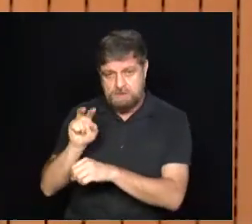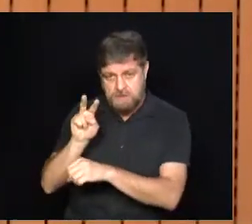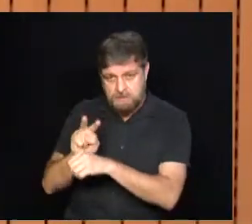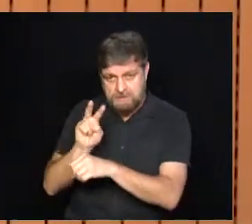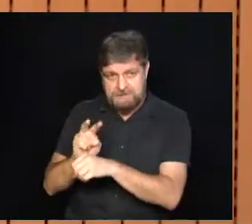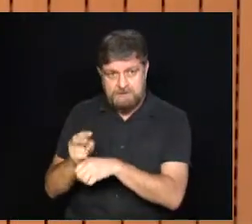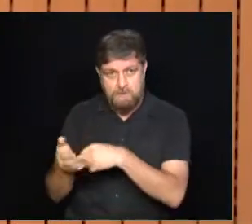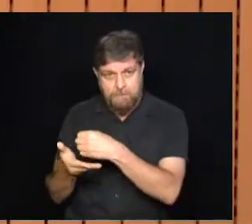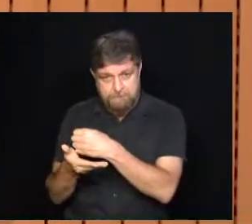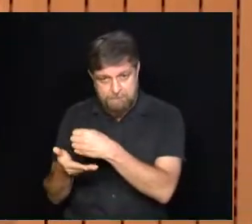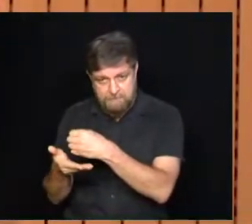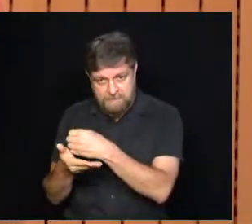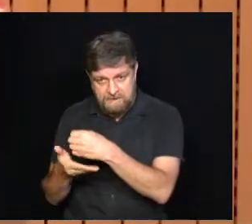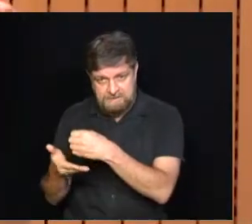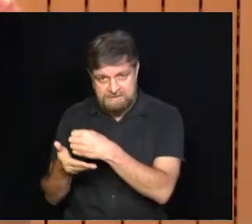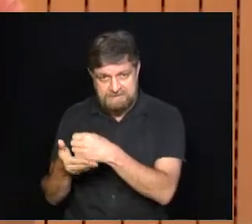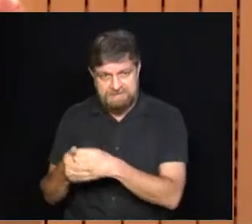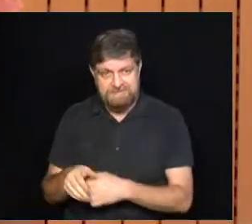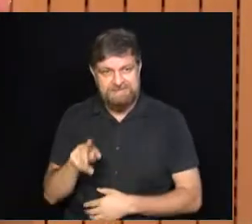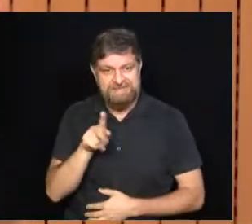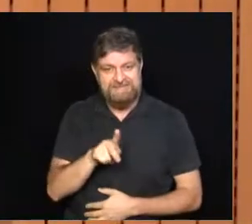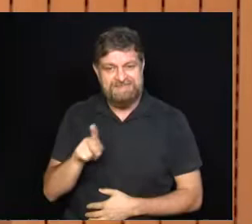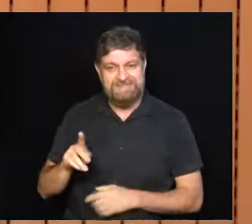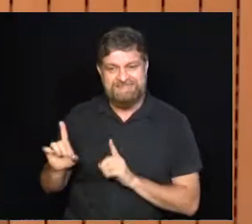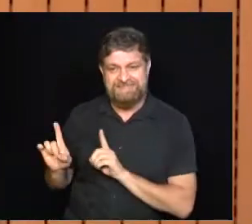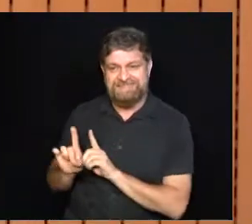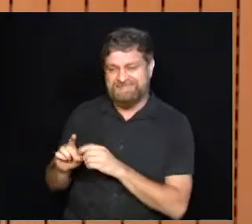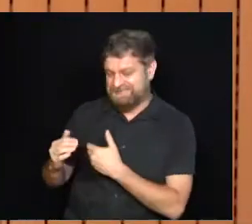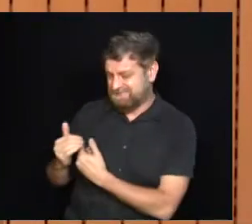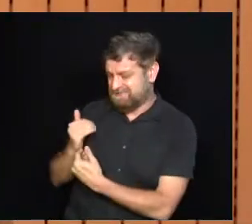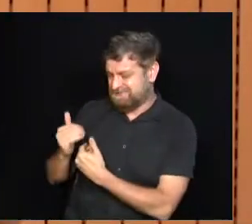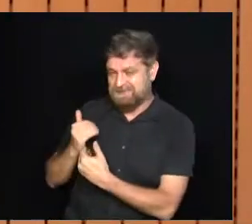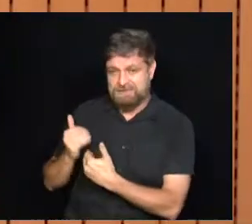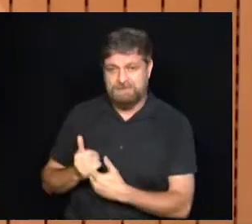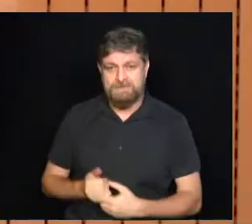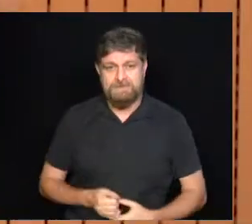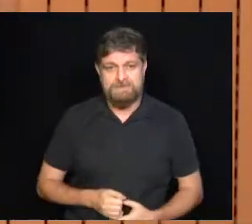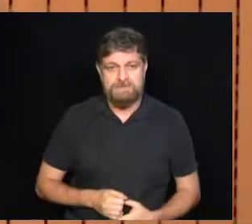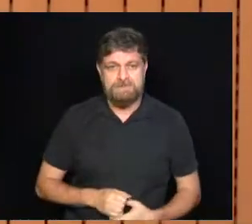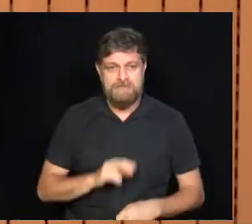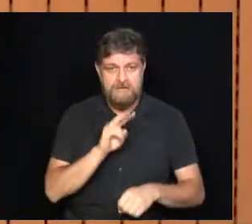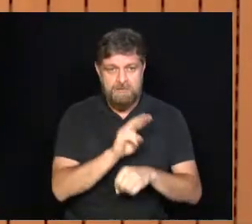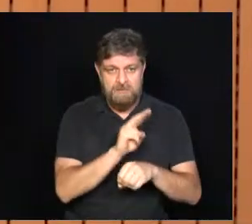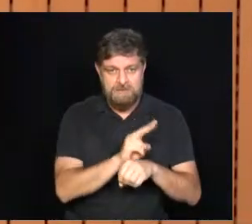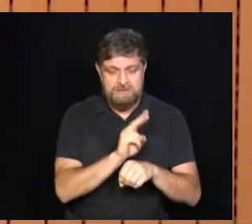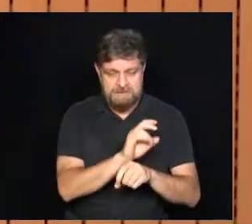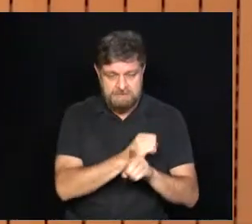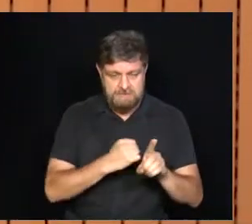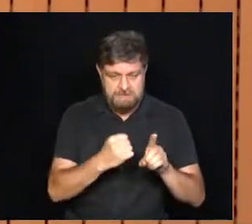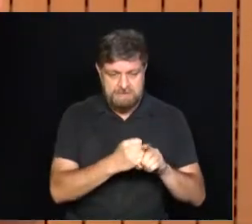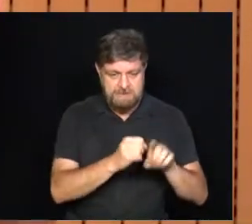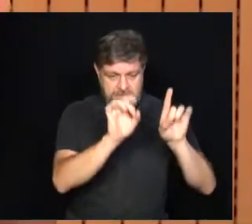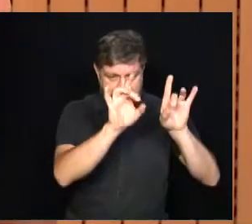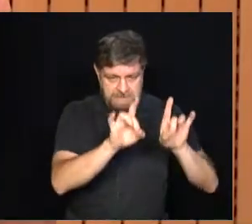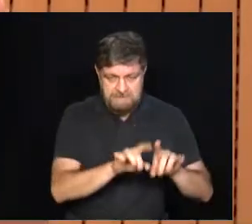básica, é a professora, tá? E proteção social especial. A básica a gente tem os CREAS, e na especial,